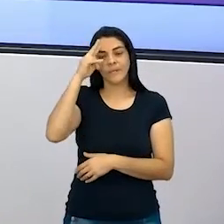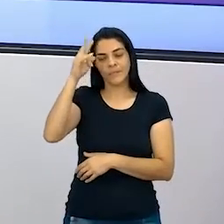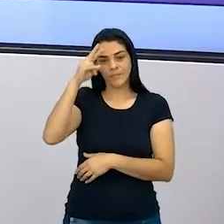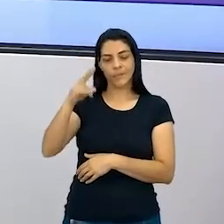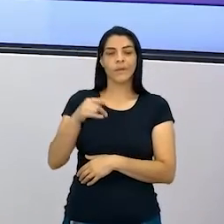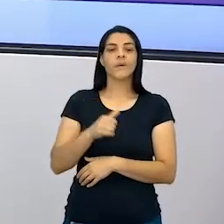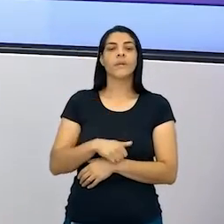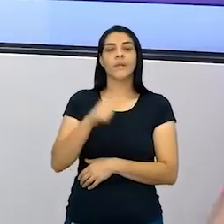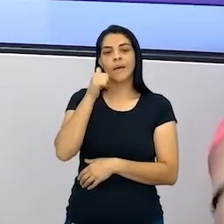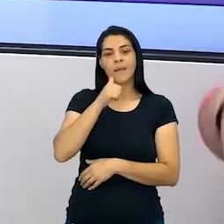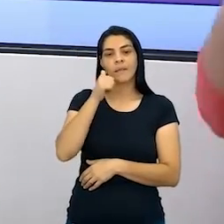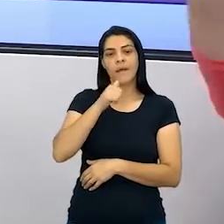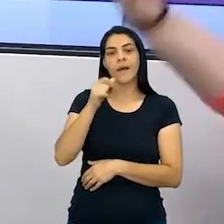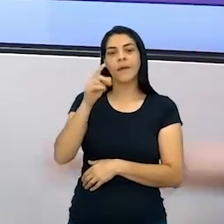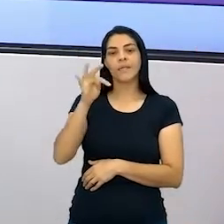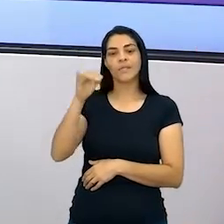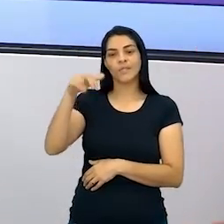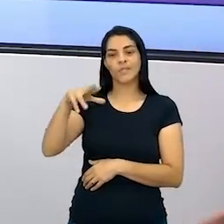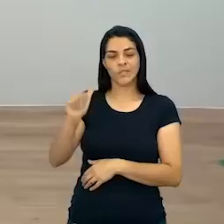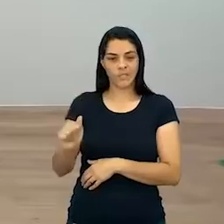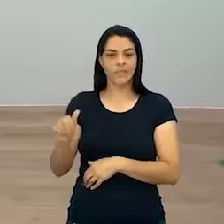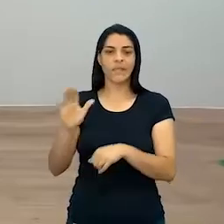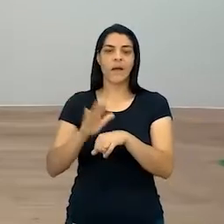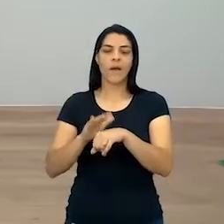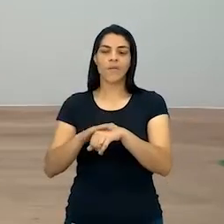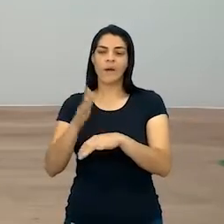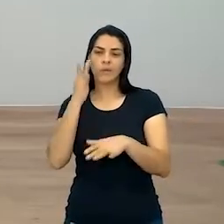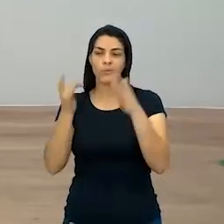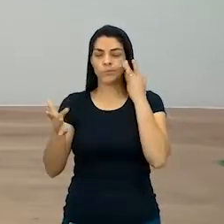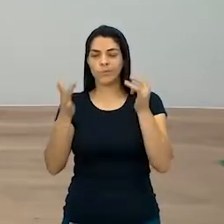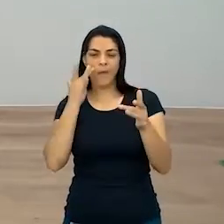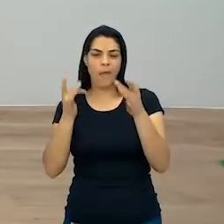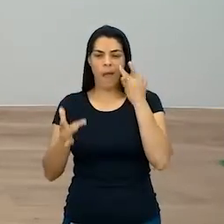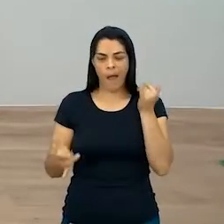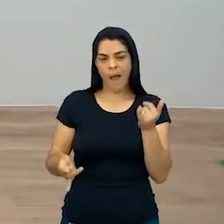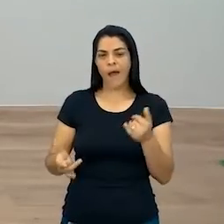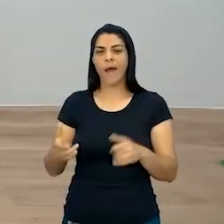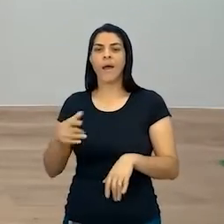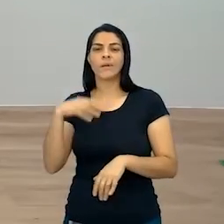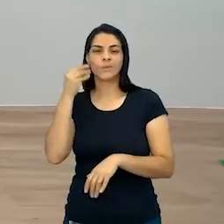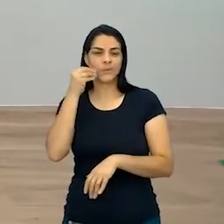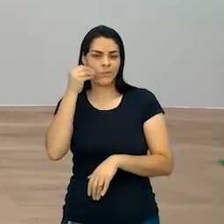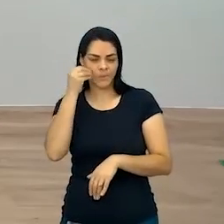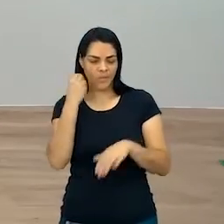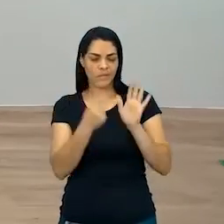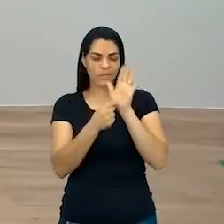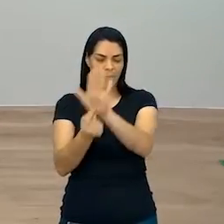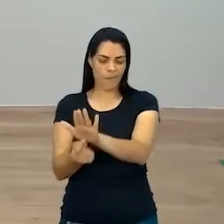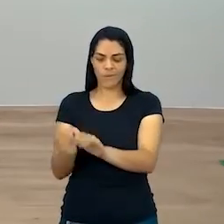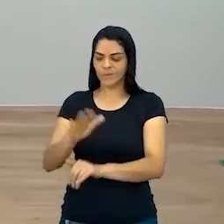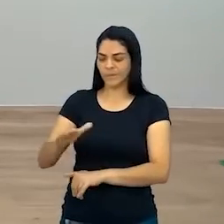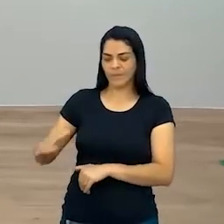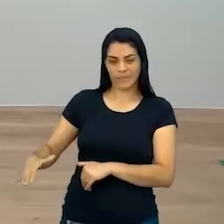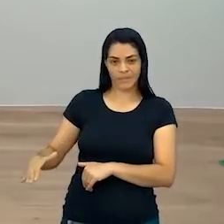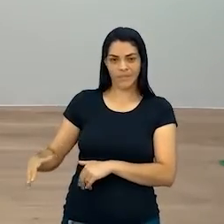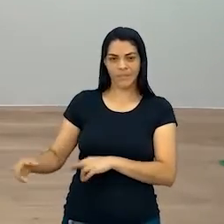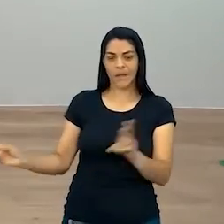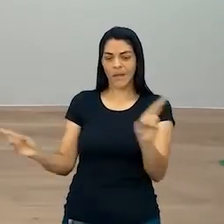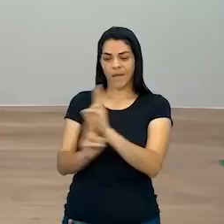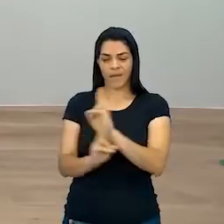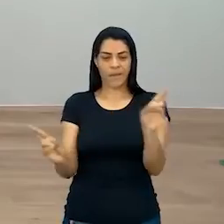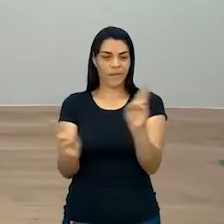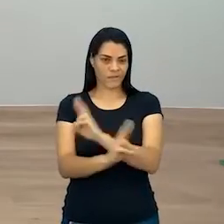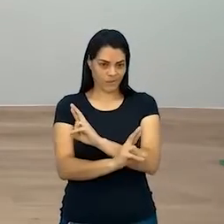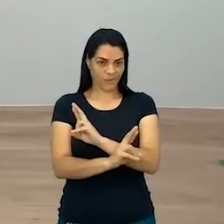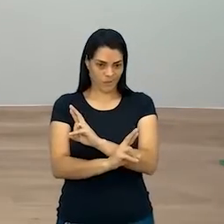ele, discutam com ele. Até façam um teatrinho, Isso. né? Deem essa experiência para as crianças. Relacionem com situações que